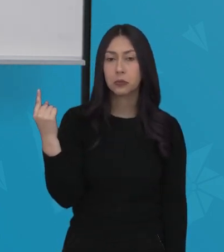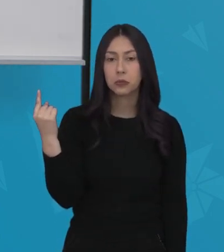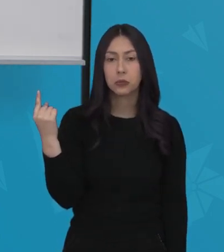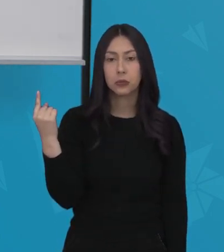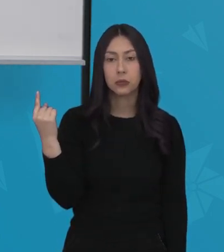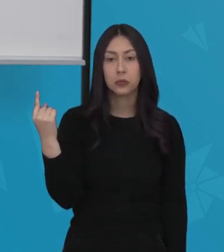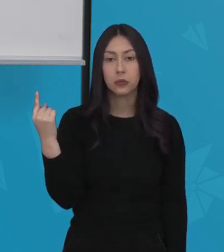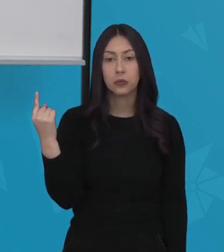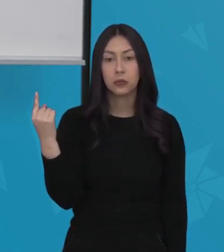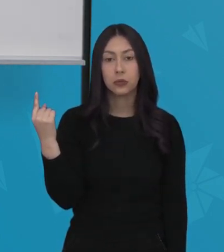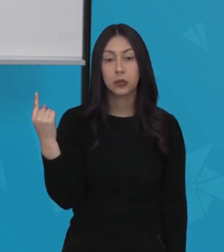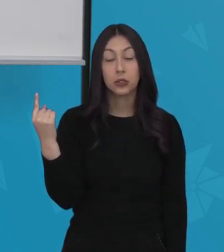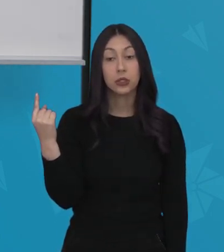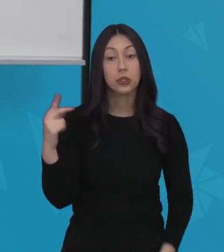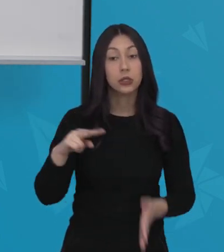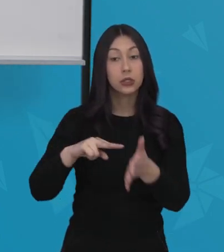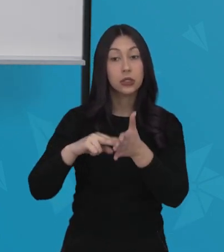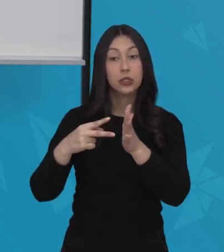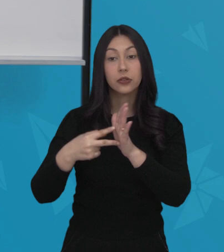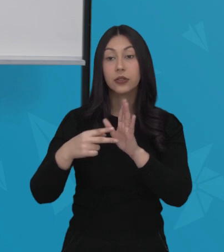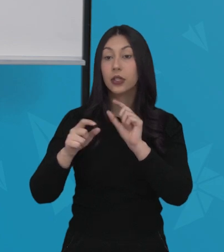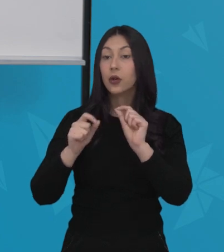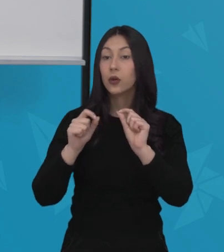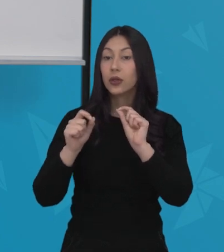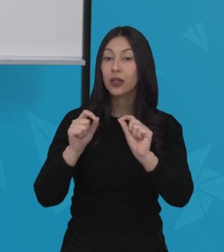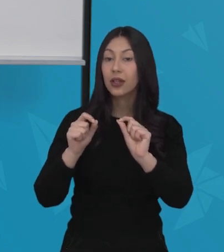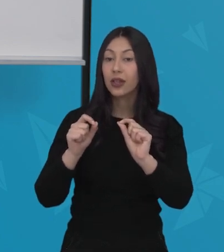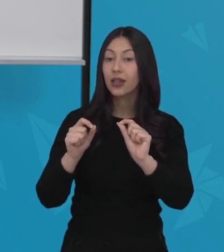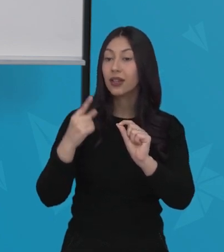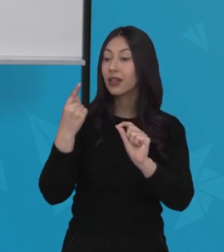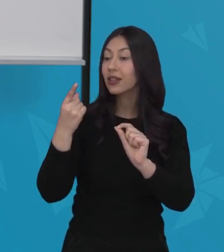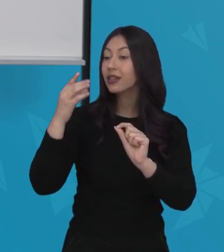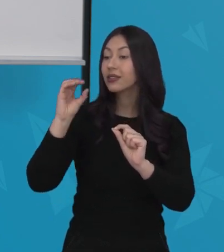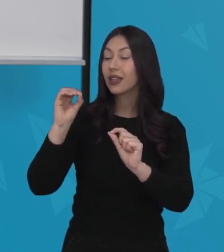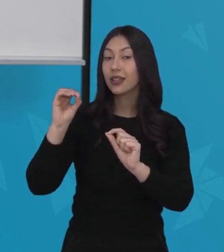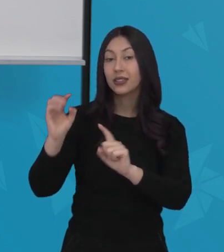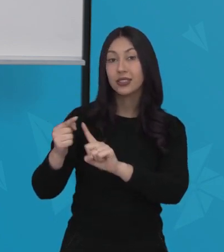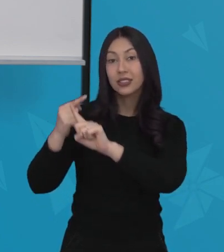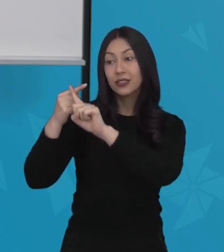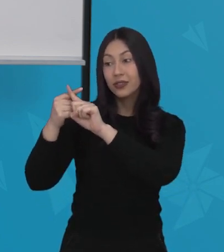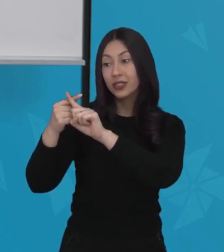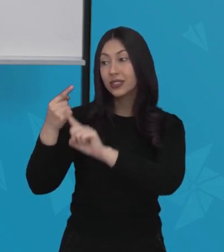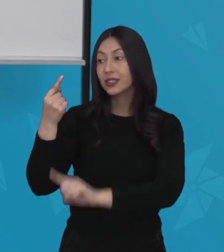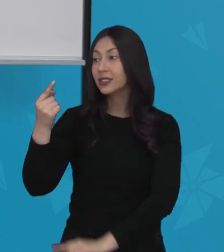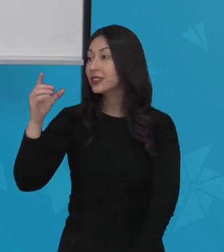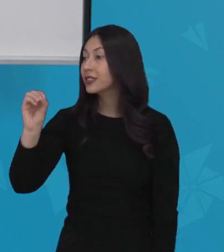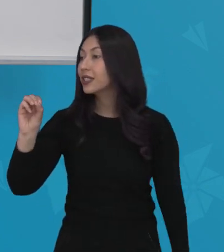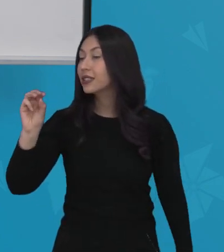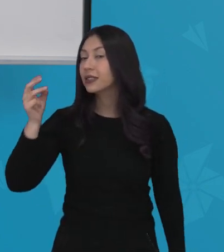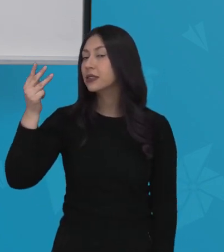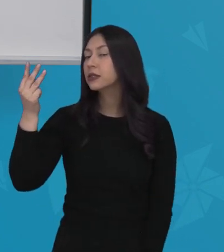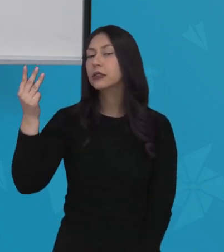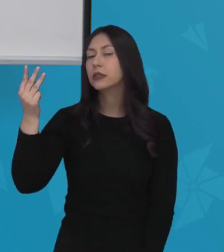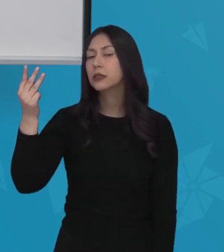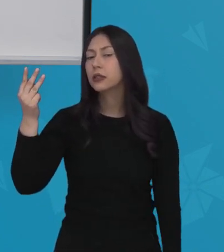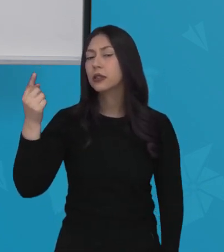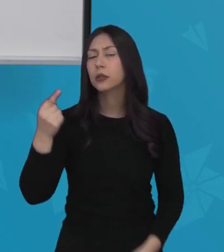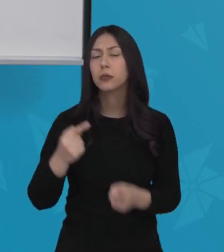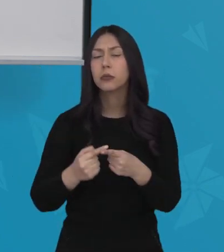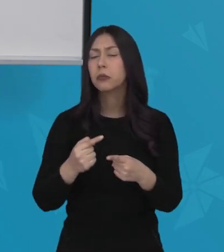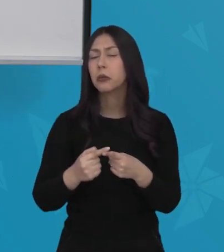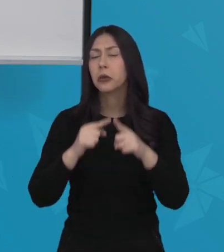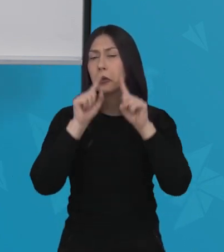tudo, ele é nada senão o meu 10 multiplicado por esse 10 à terceira aqui. E por que que ele é isso